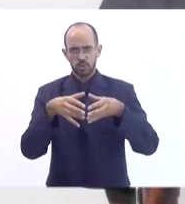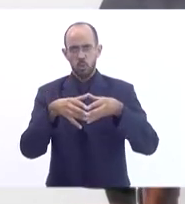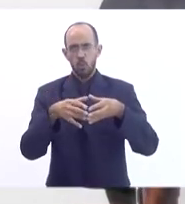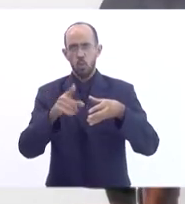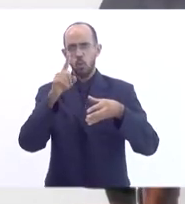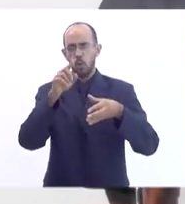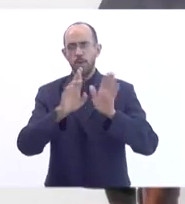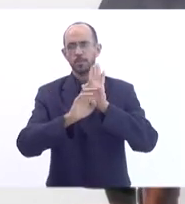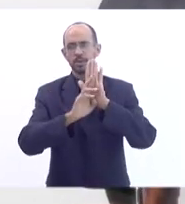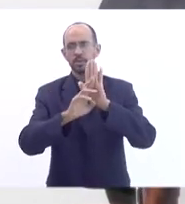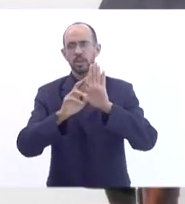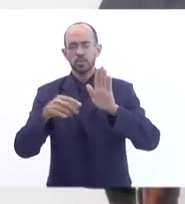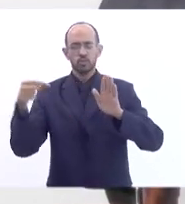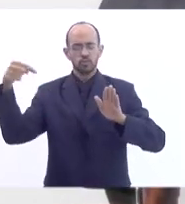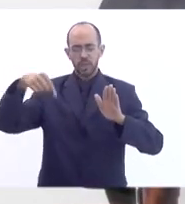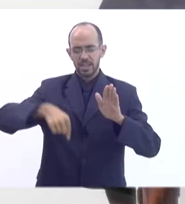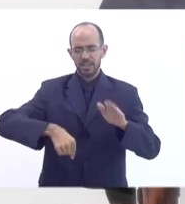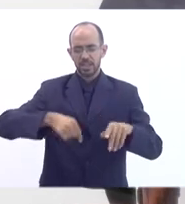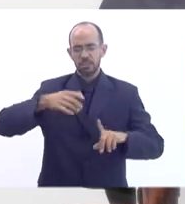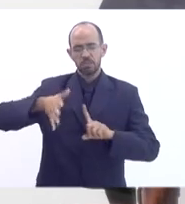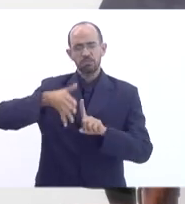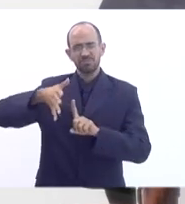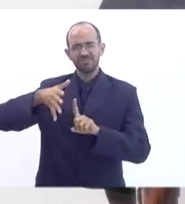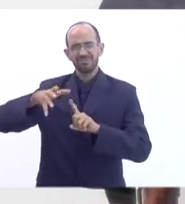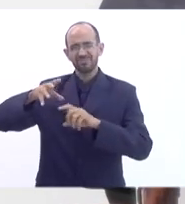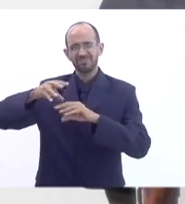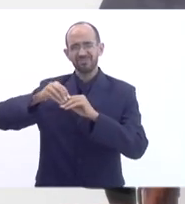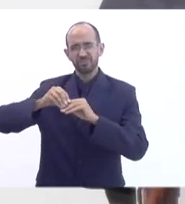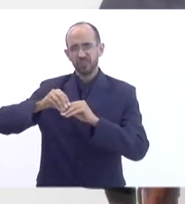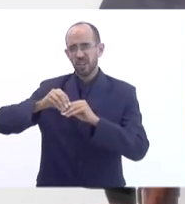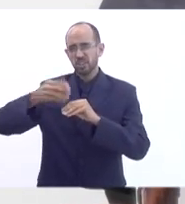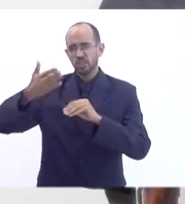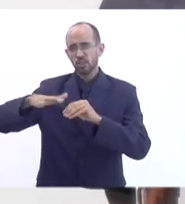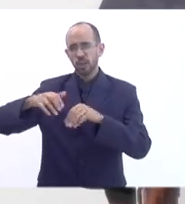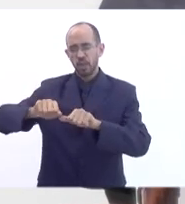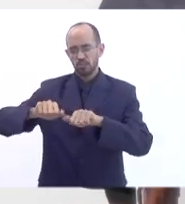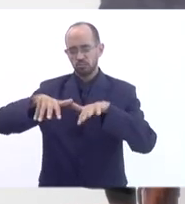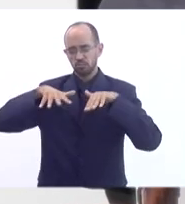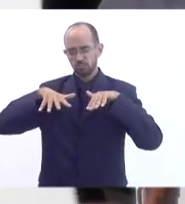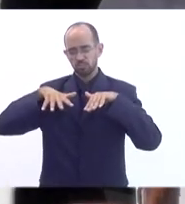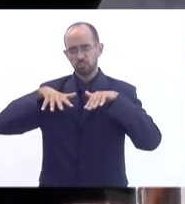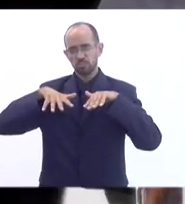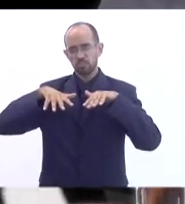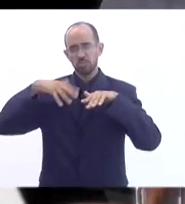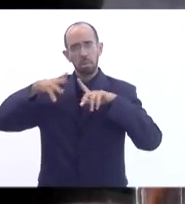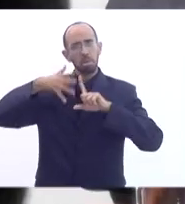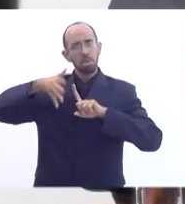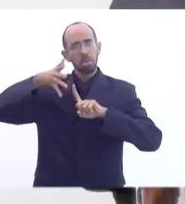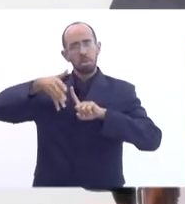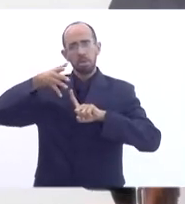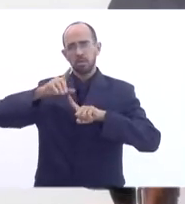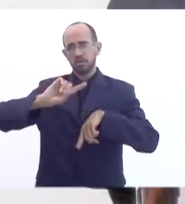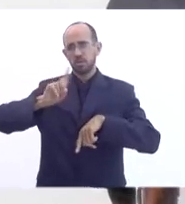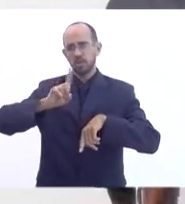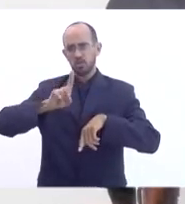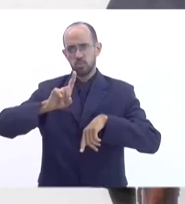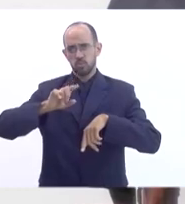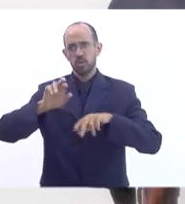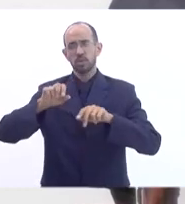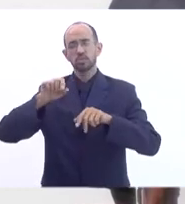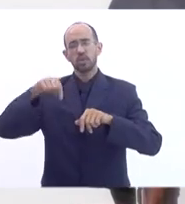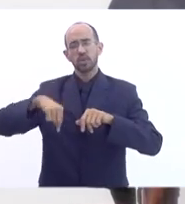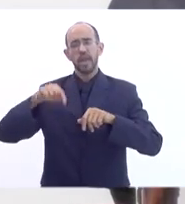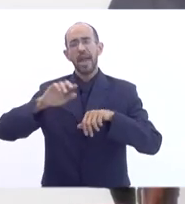pudesse falar que rapidamente a gente não quer atender essa audiência por muito tempo só que é muito mais uma reunião de trabalho do que audiência pública Então se